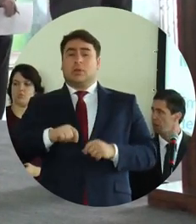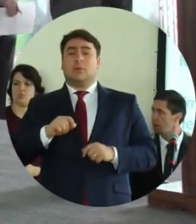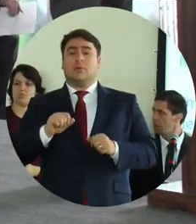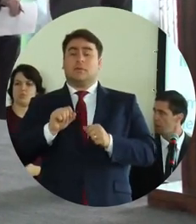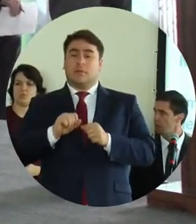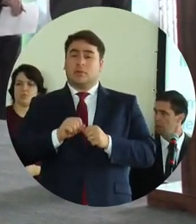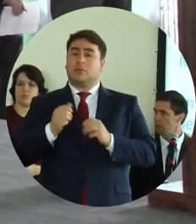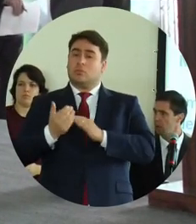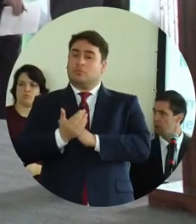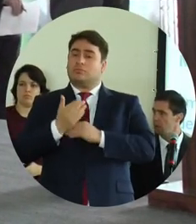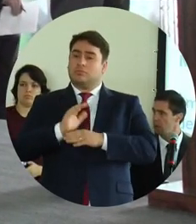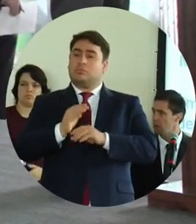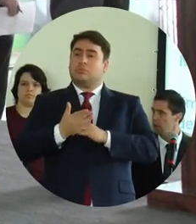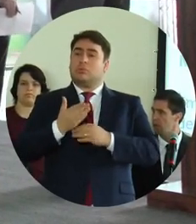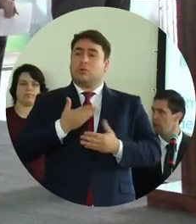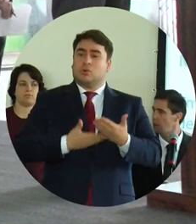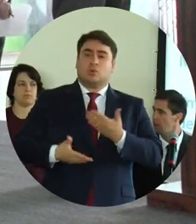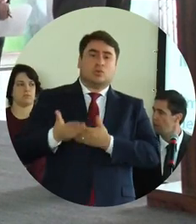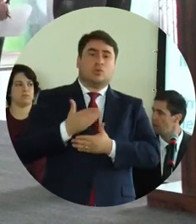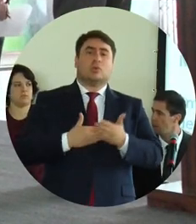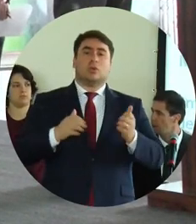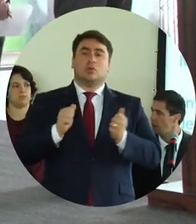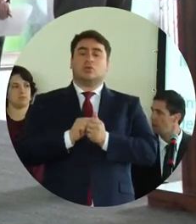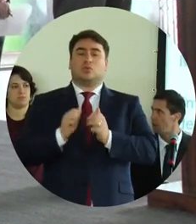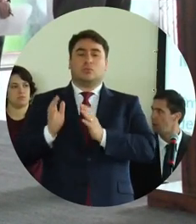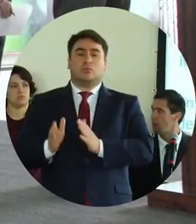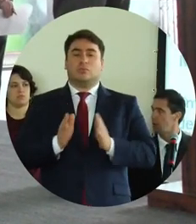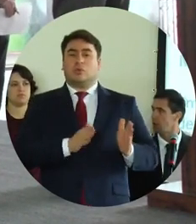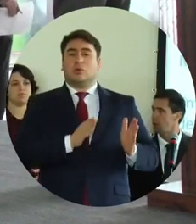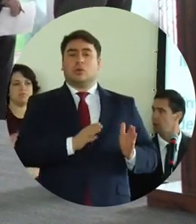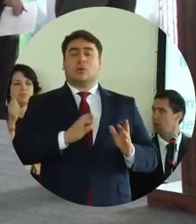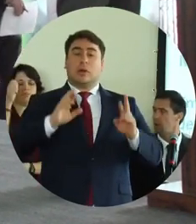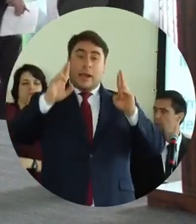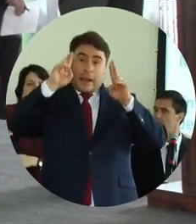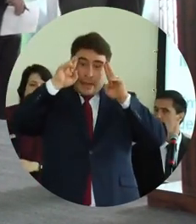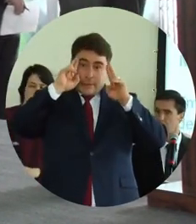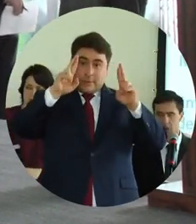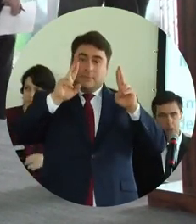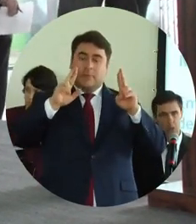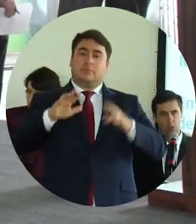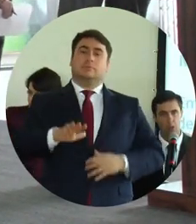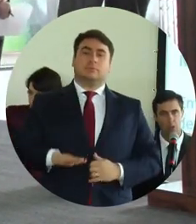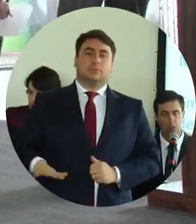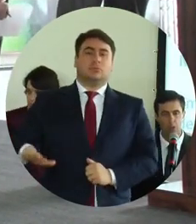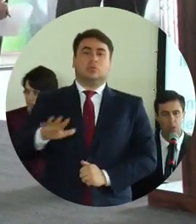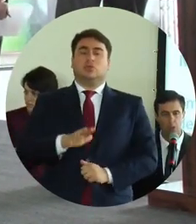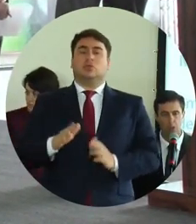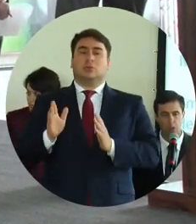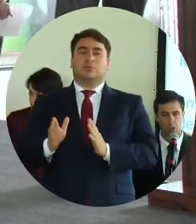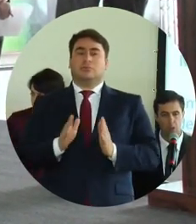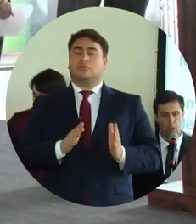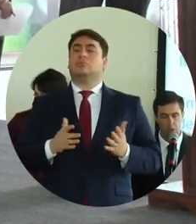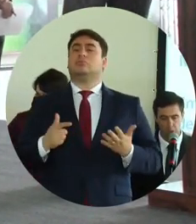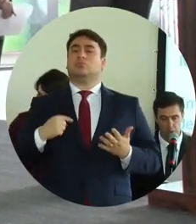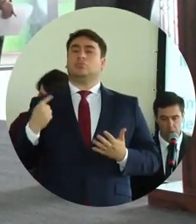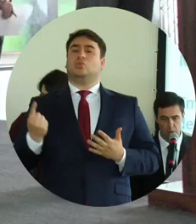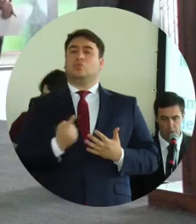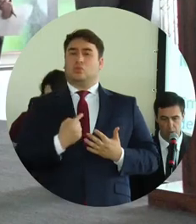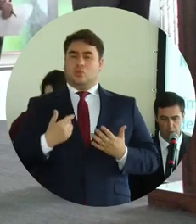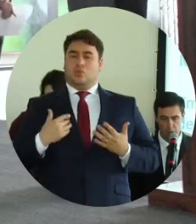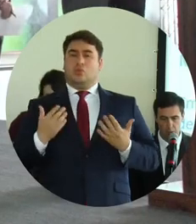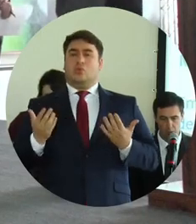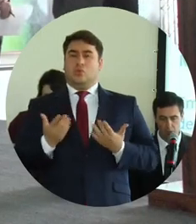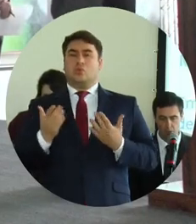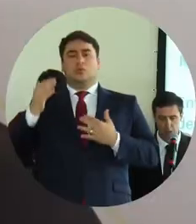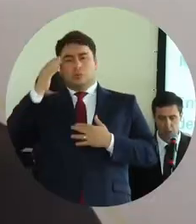em cooperação com a sociedade civil organizada, em respeito com a sociedade civil organizada. Por isso,